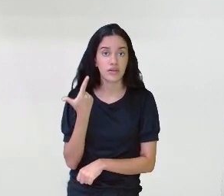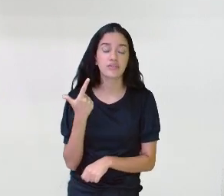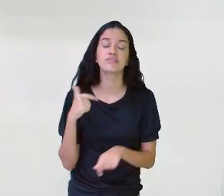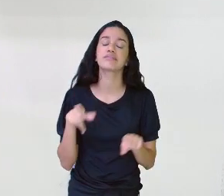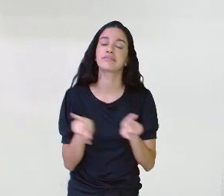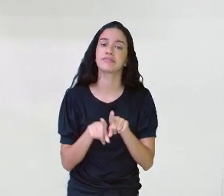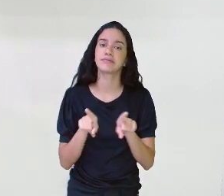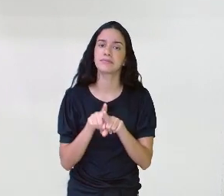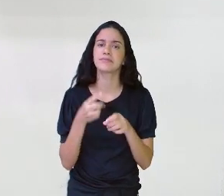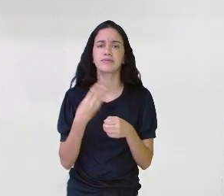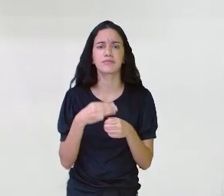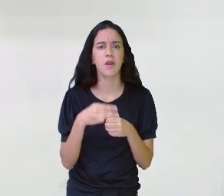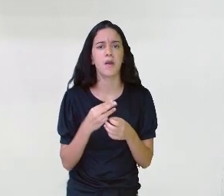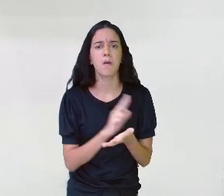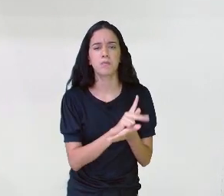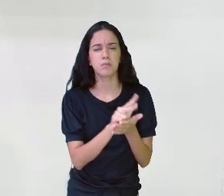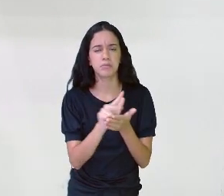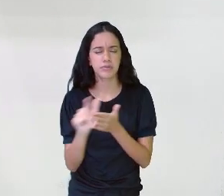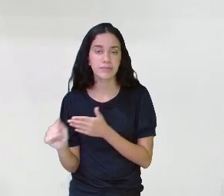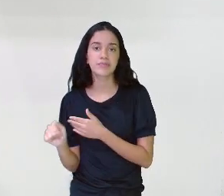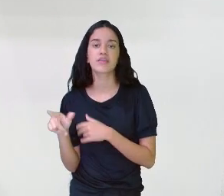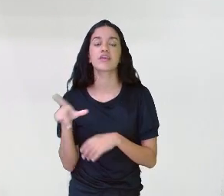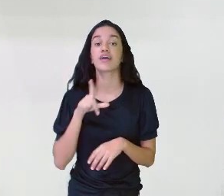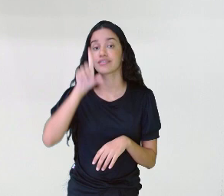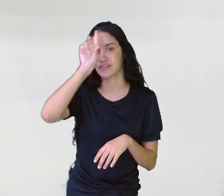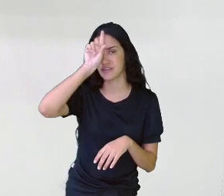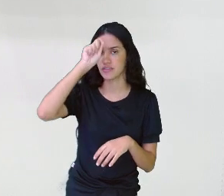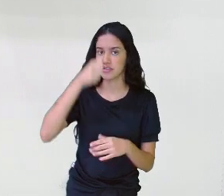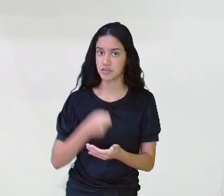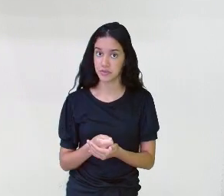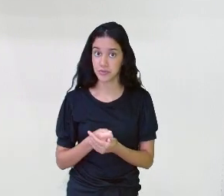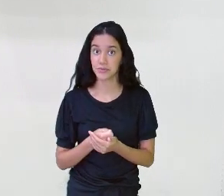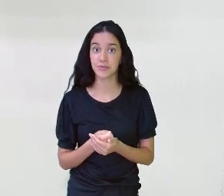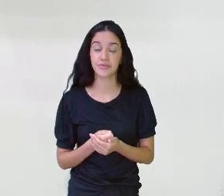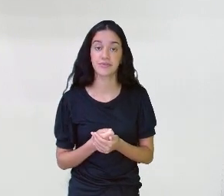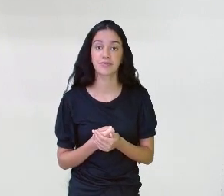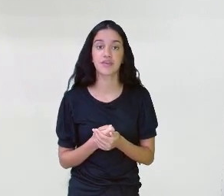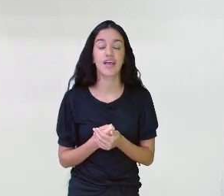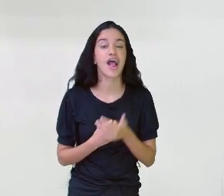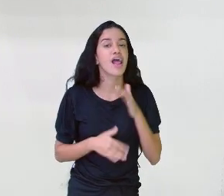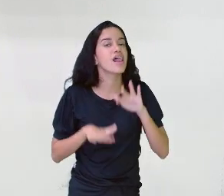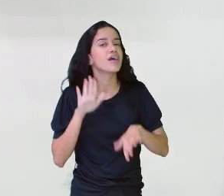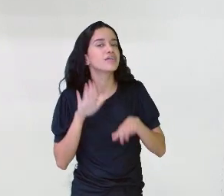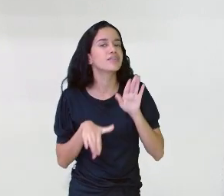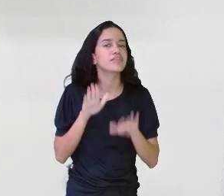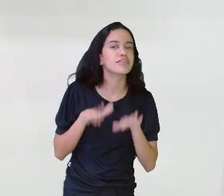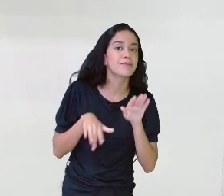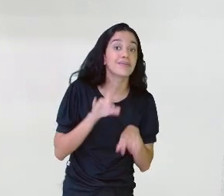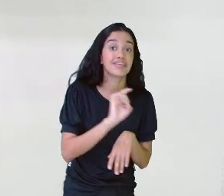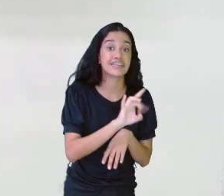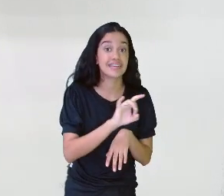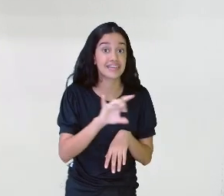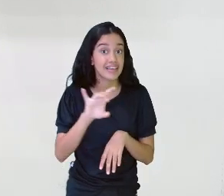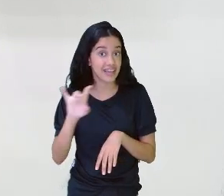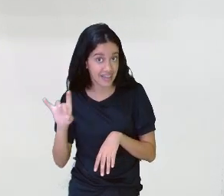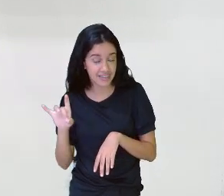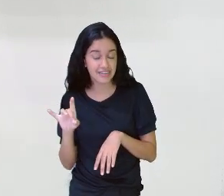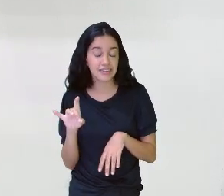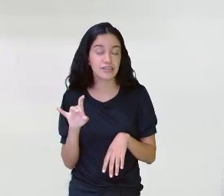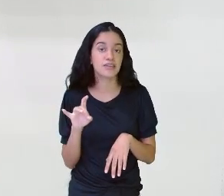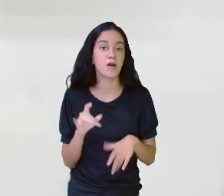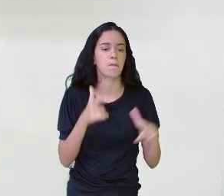municípios. As decisões são tomadas dependendo de cada